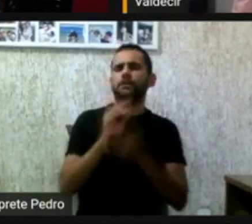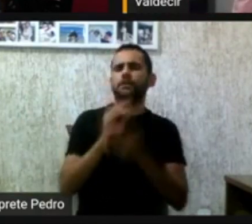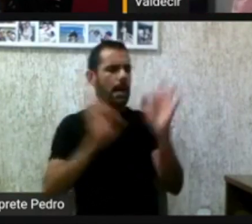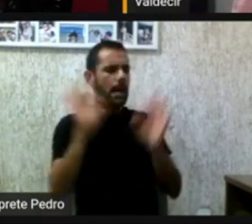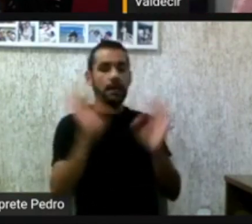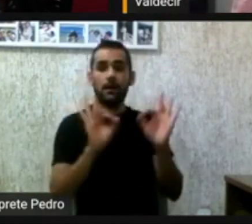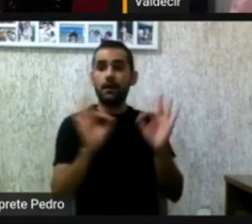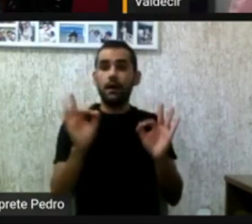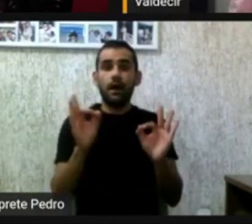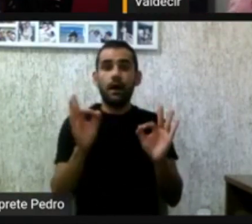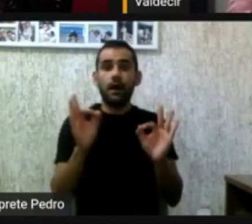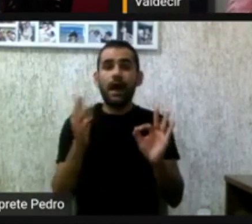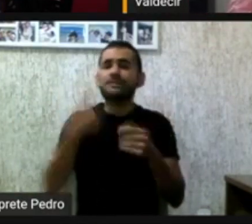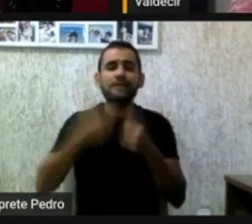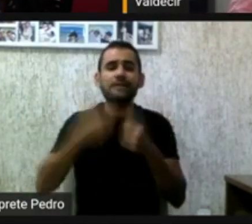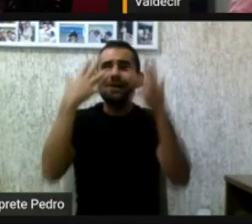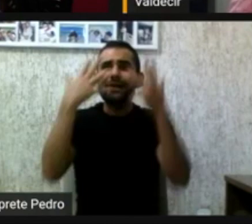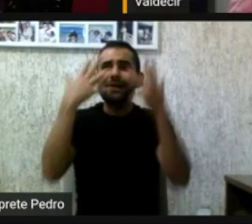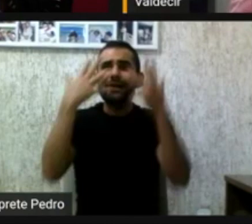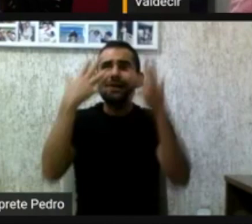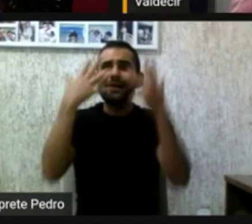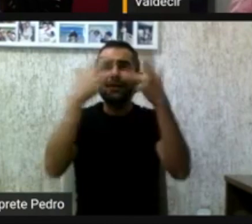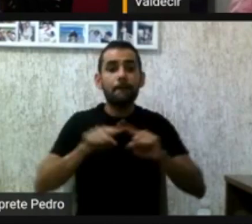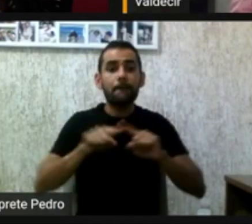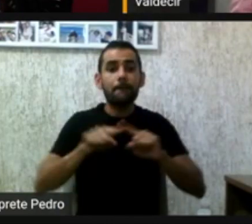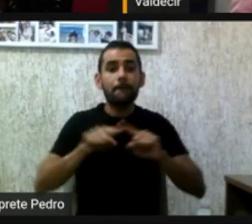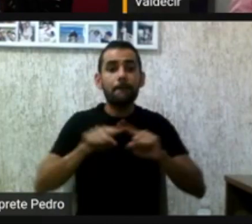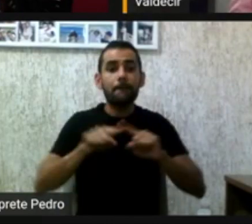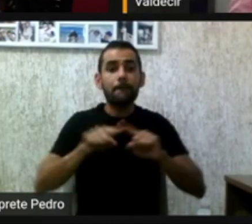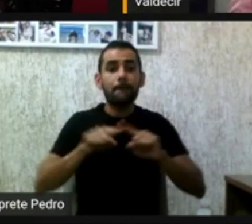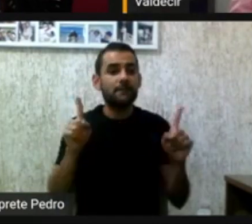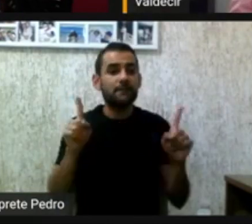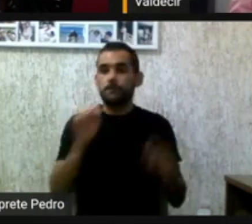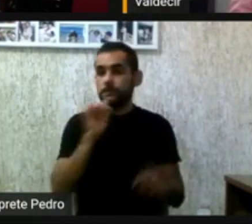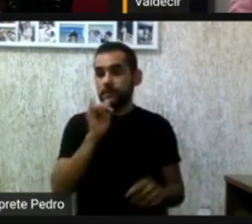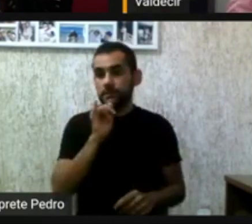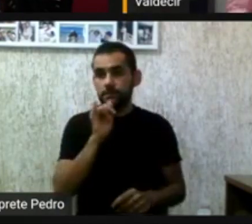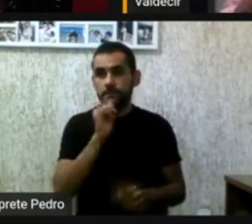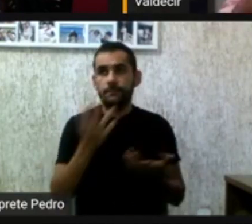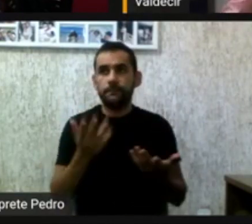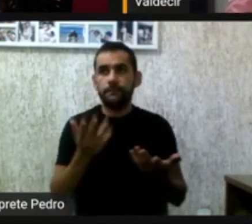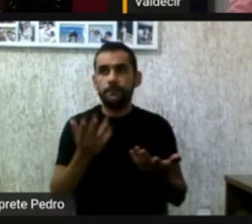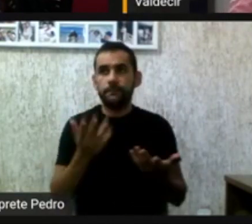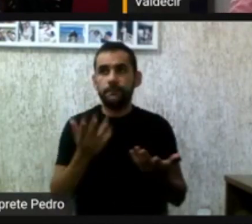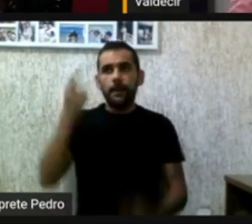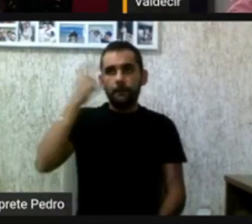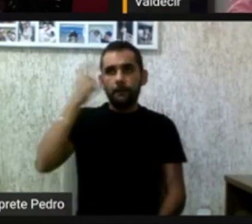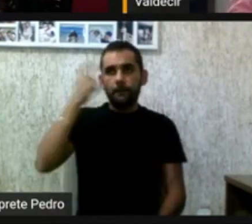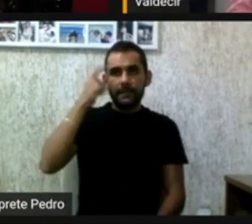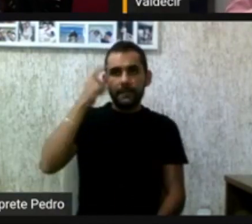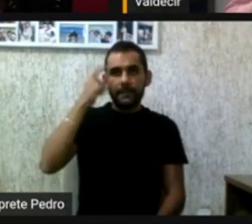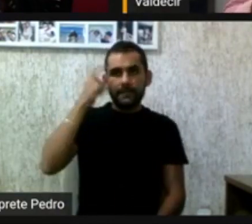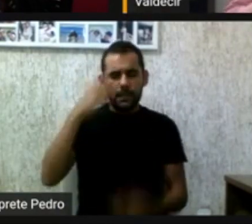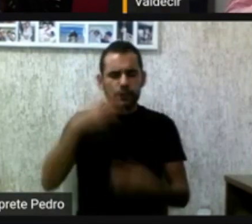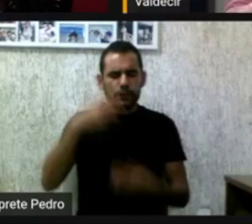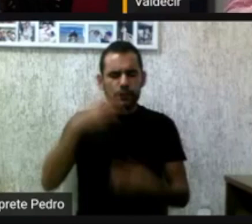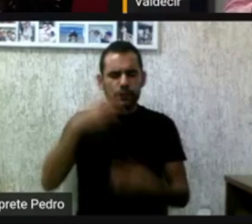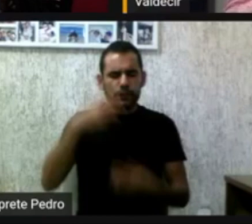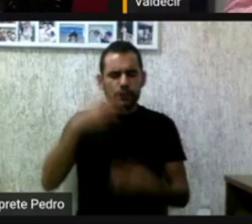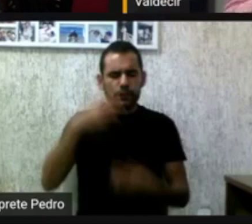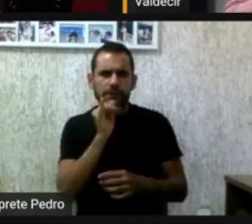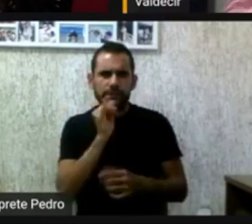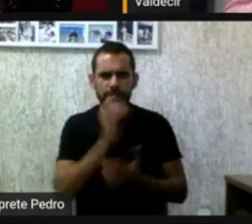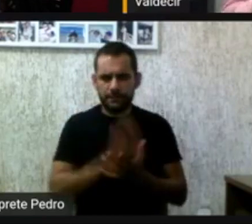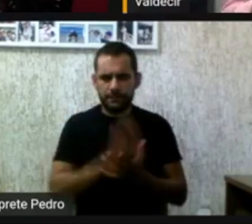cidade é linda. Mas tem certas coisas que a gente poderia pensar de uma maneira... Peraí,